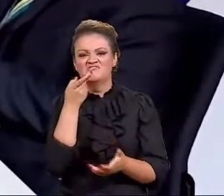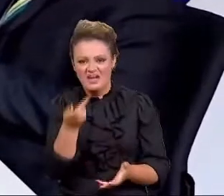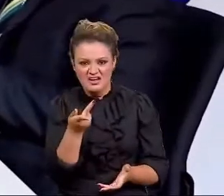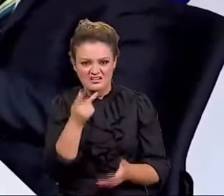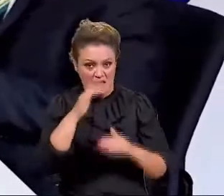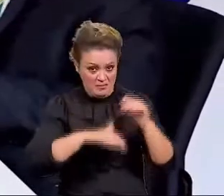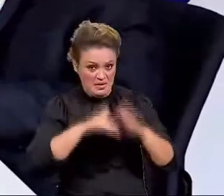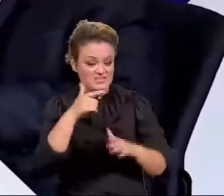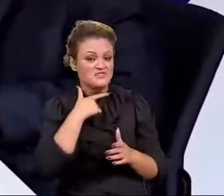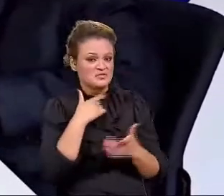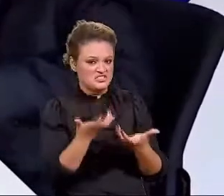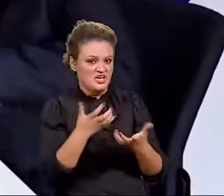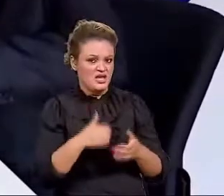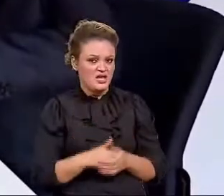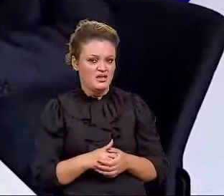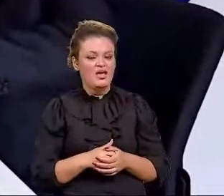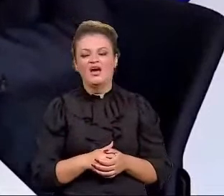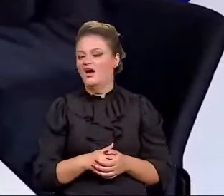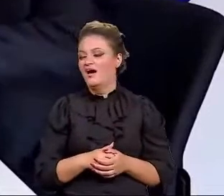para fora.